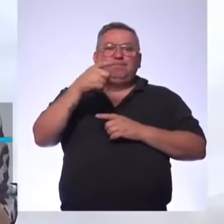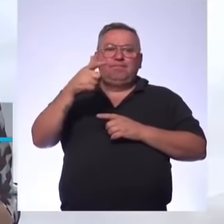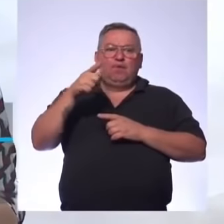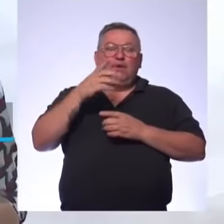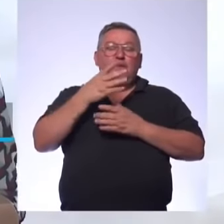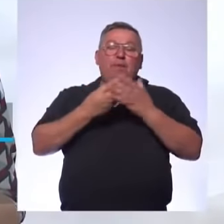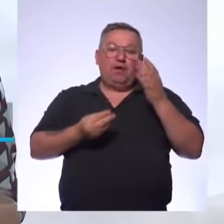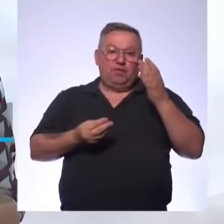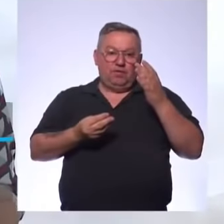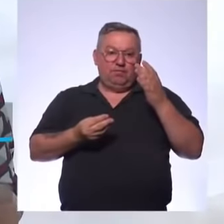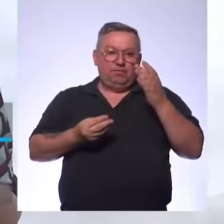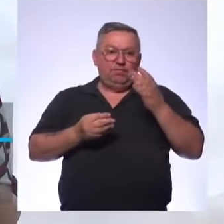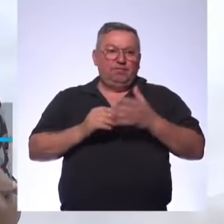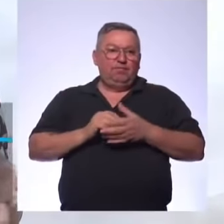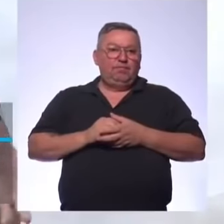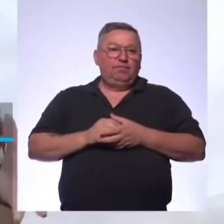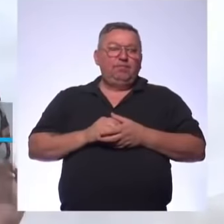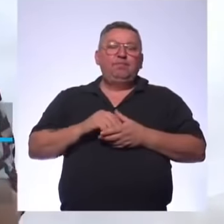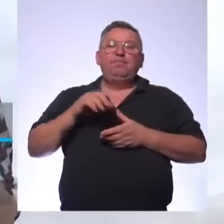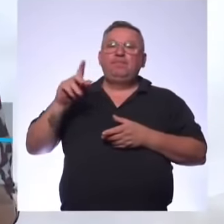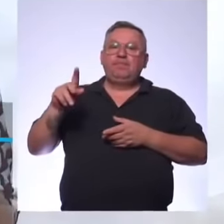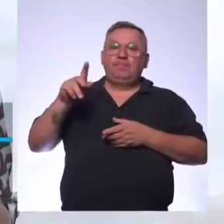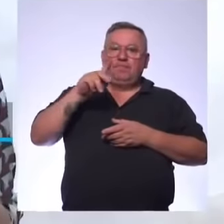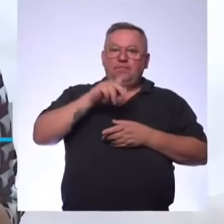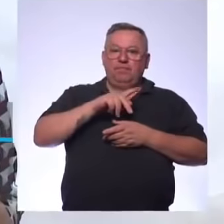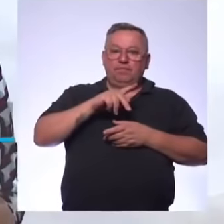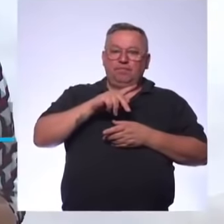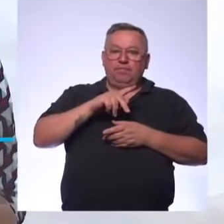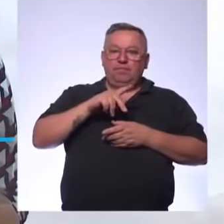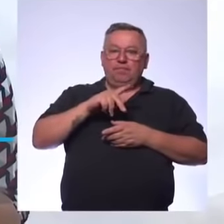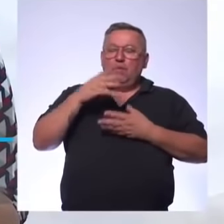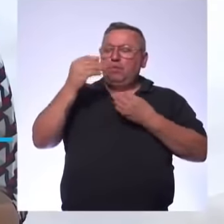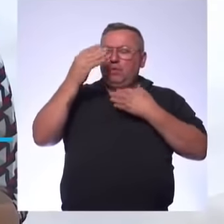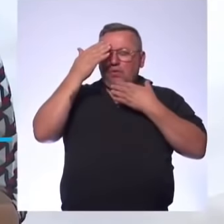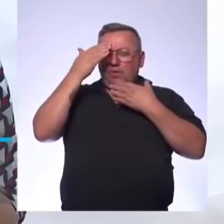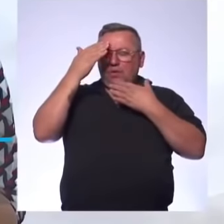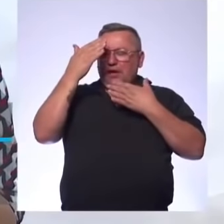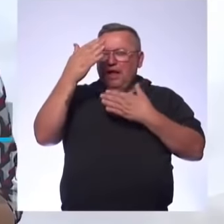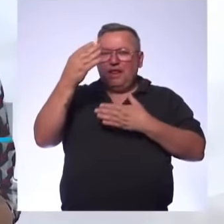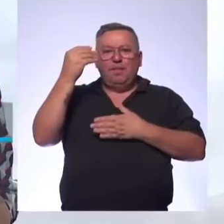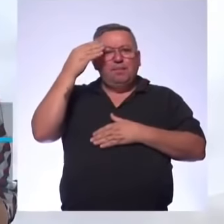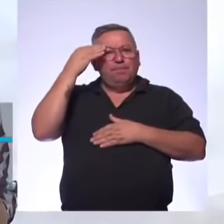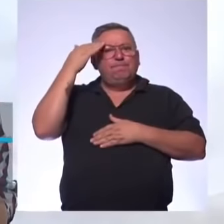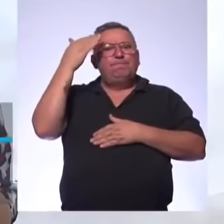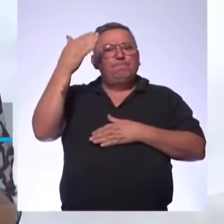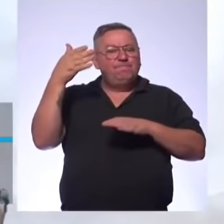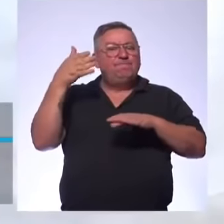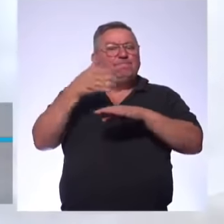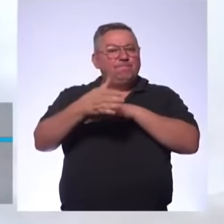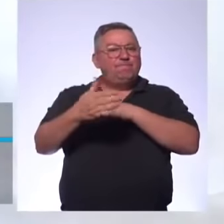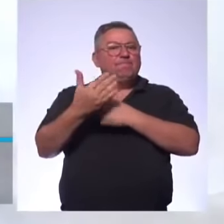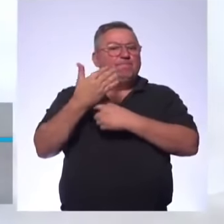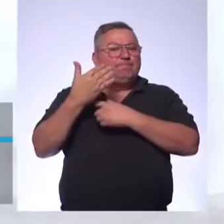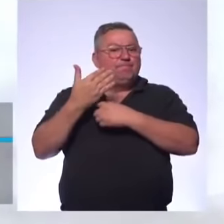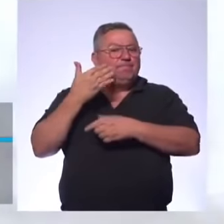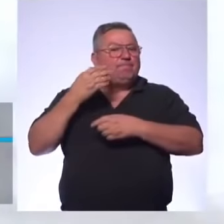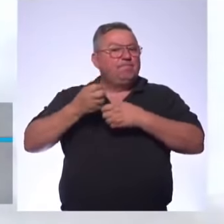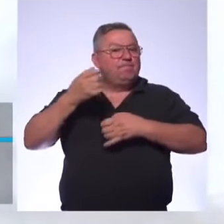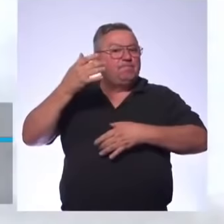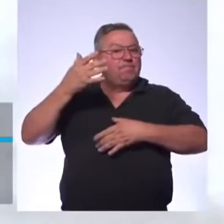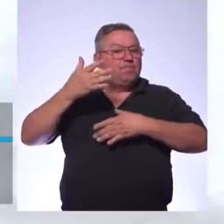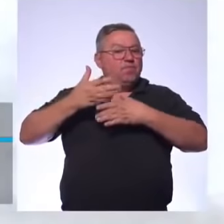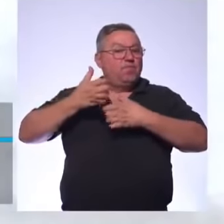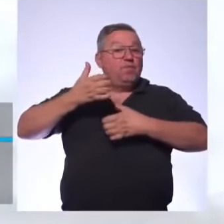tiver você baixa é os professores muitas em que o very much muito obrigada por nos ajudar no